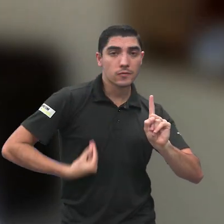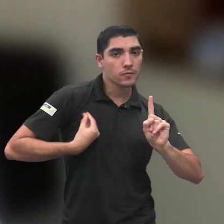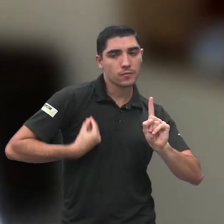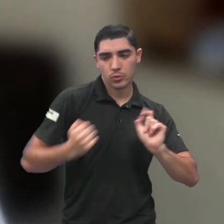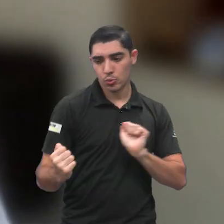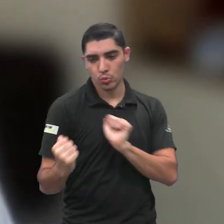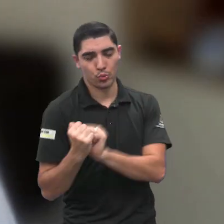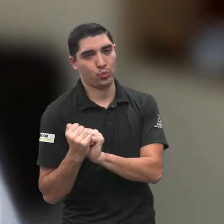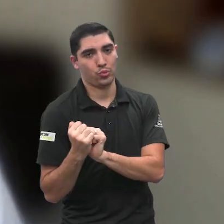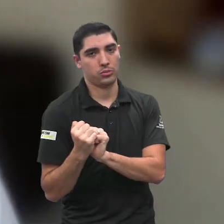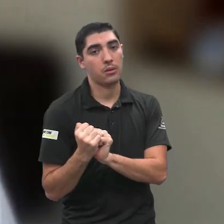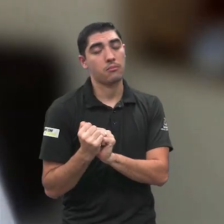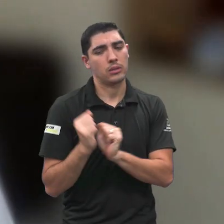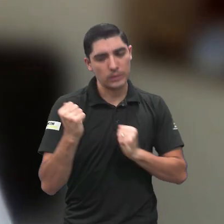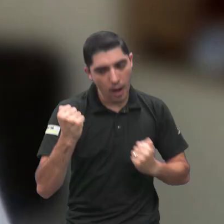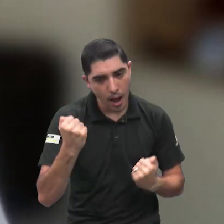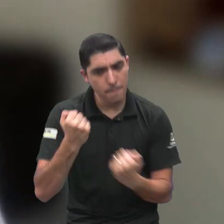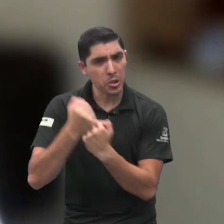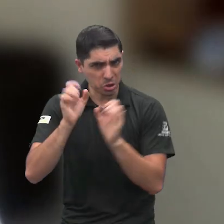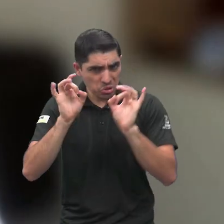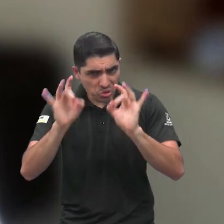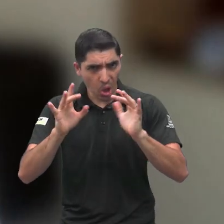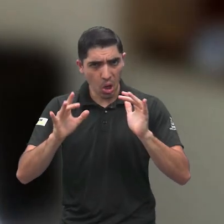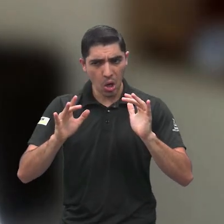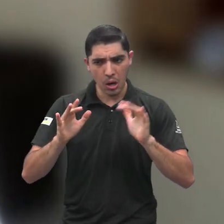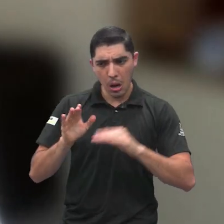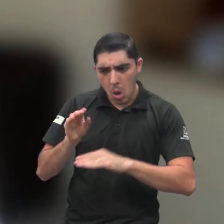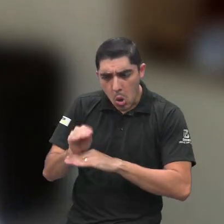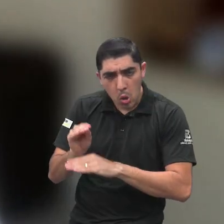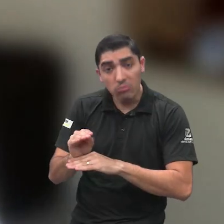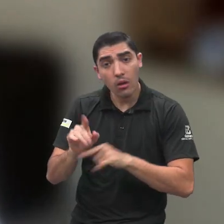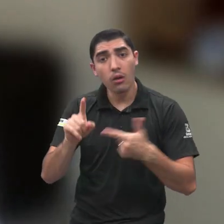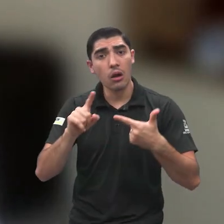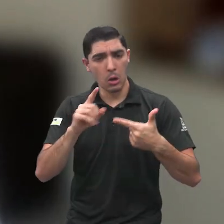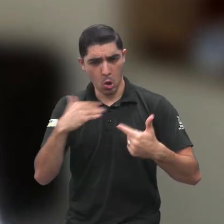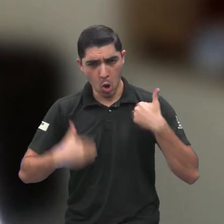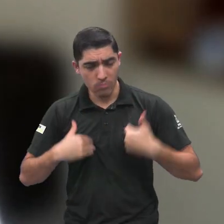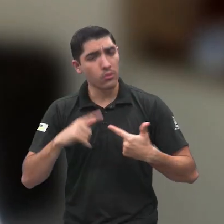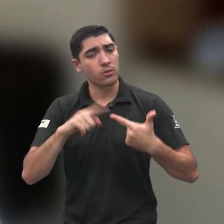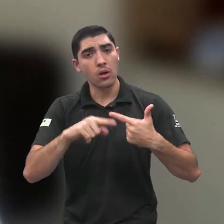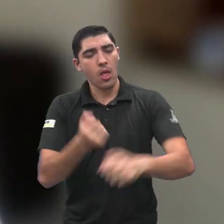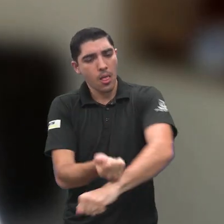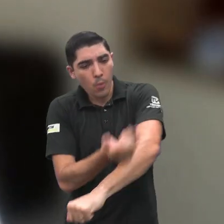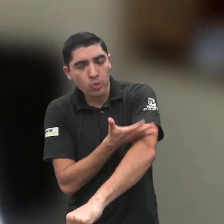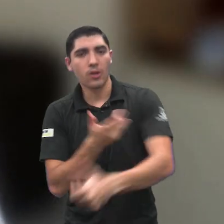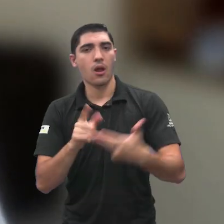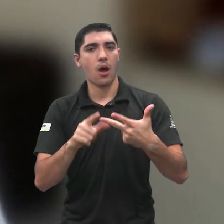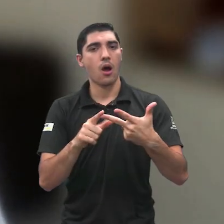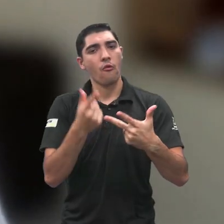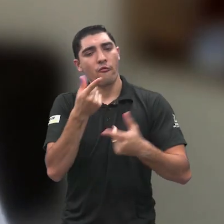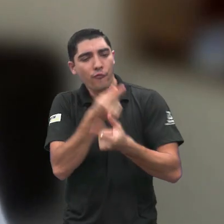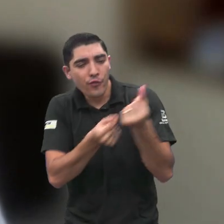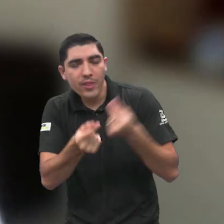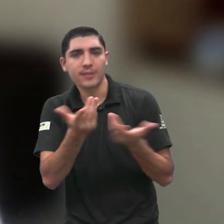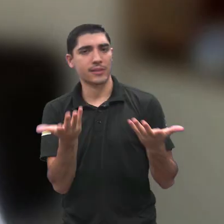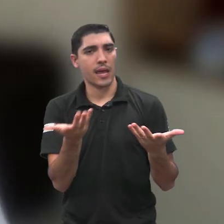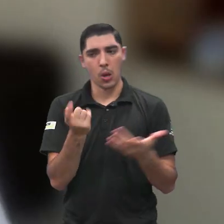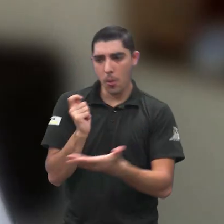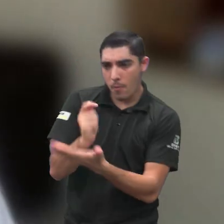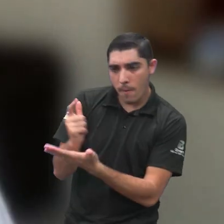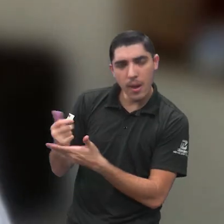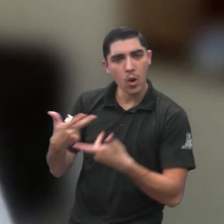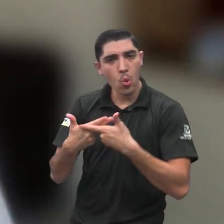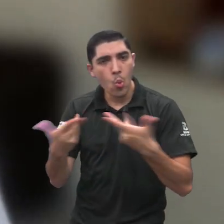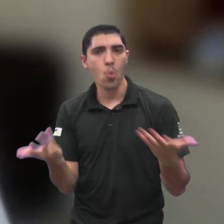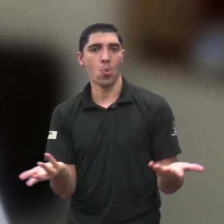não só físico, mas também emocional, financeiro, né? Estando presente ali, não só